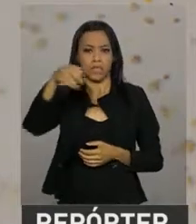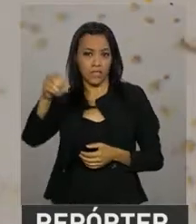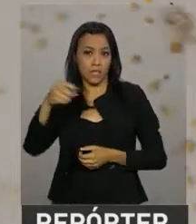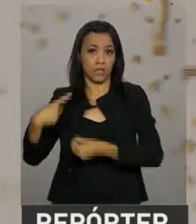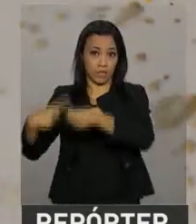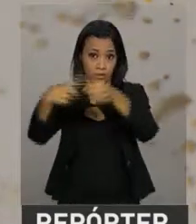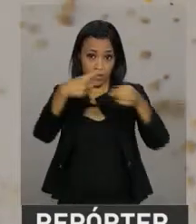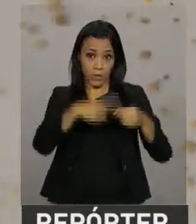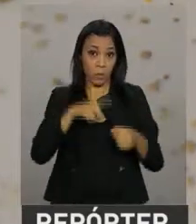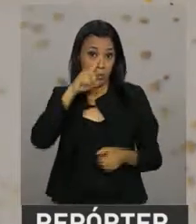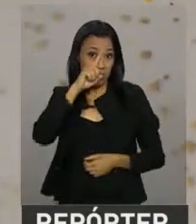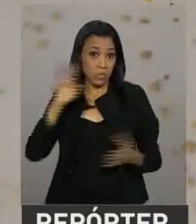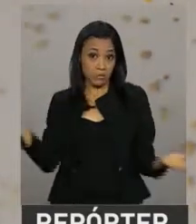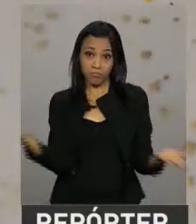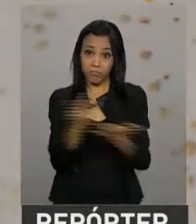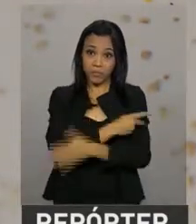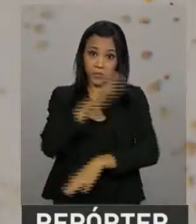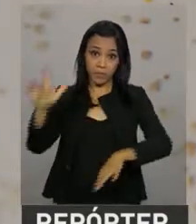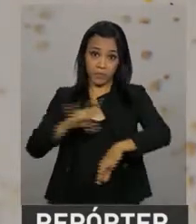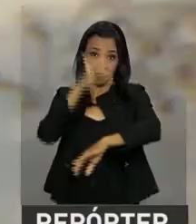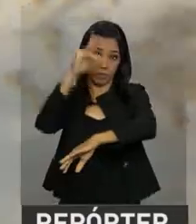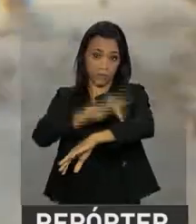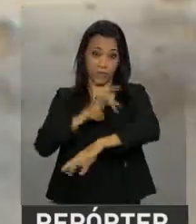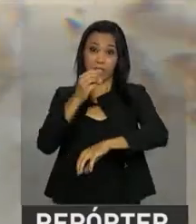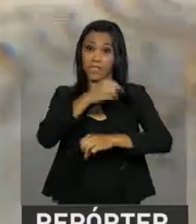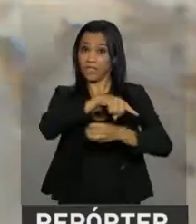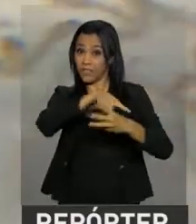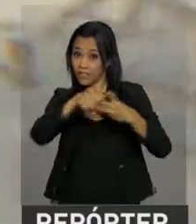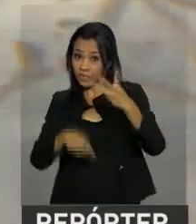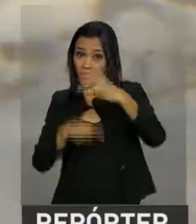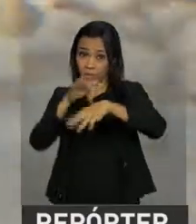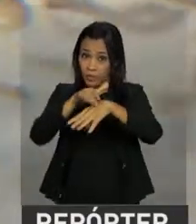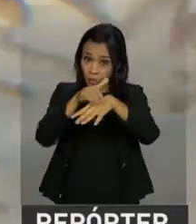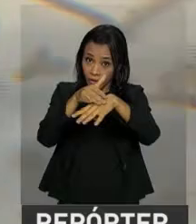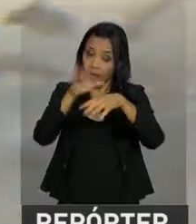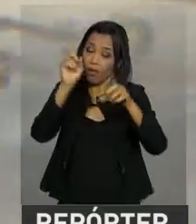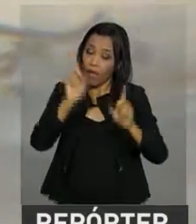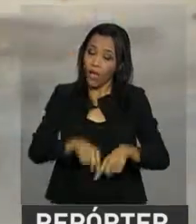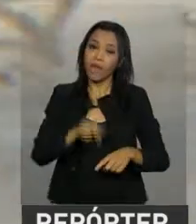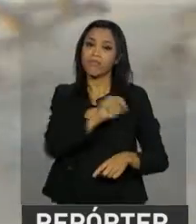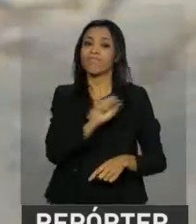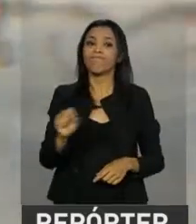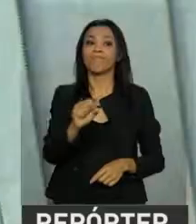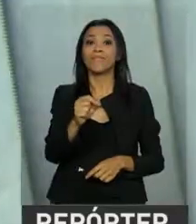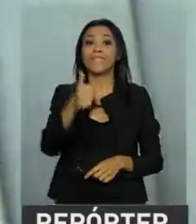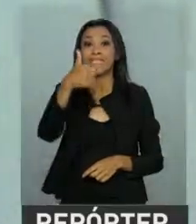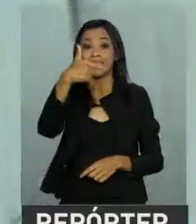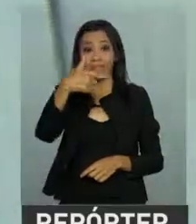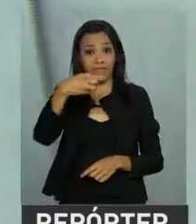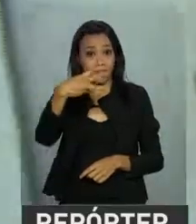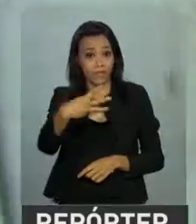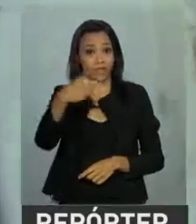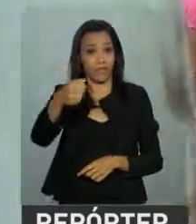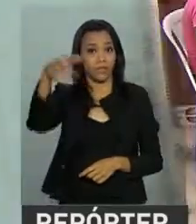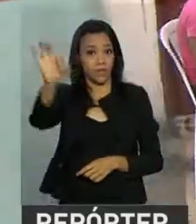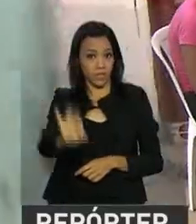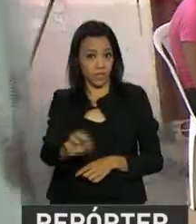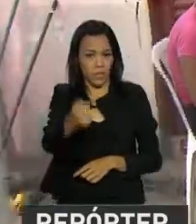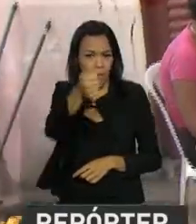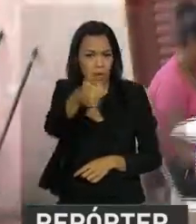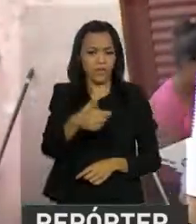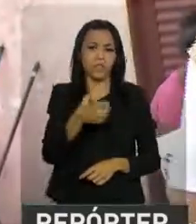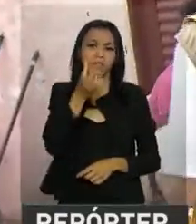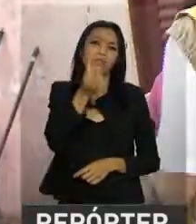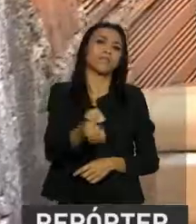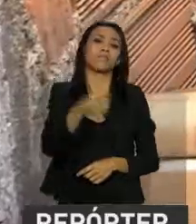risco de surto de dengue, febre chikungunya e zika foi constatado em mais de 37% deles. Em quase